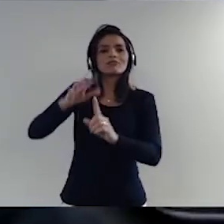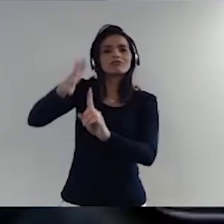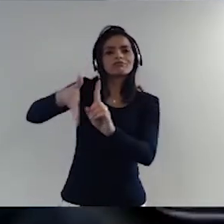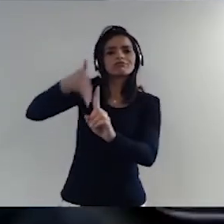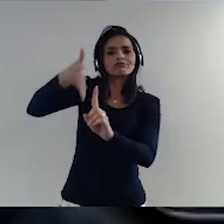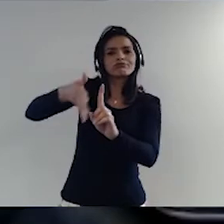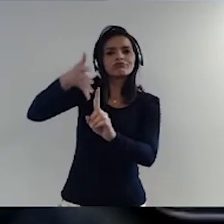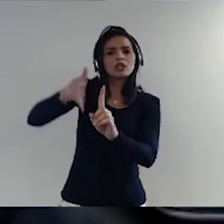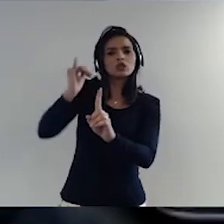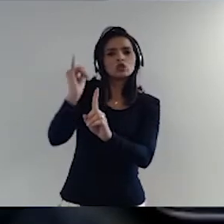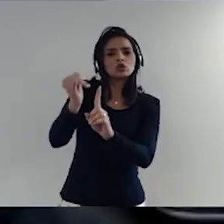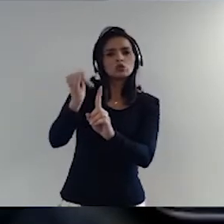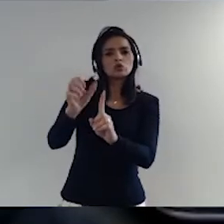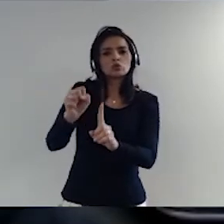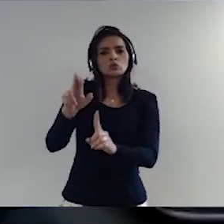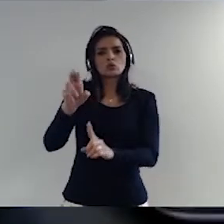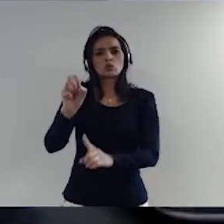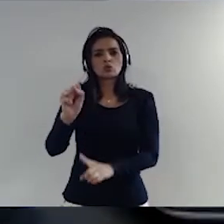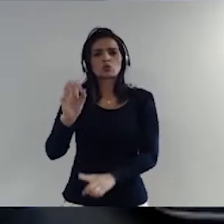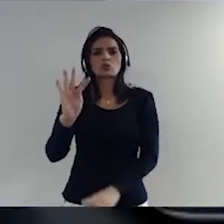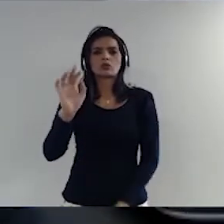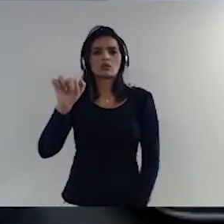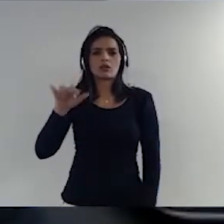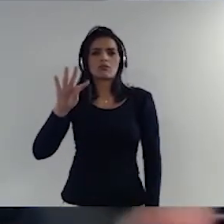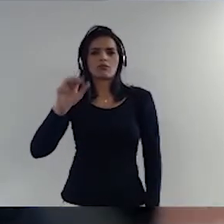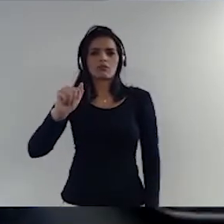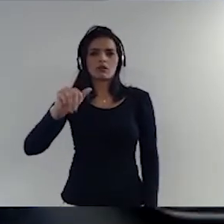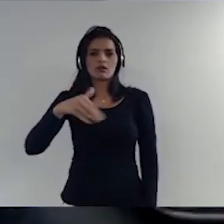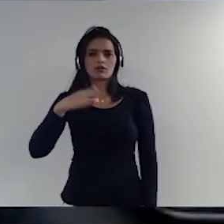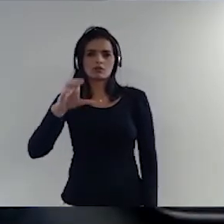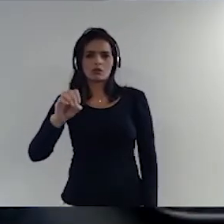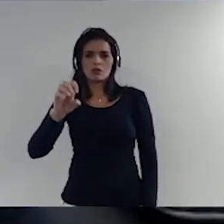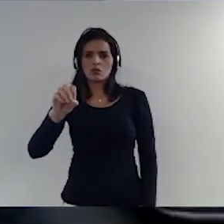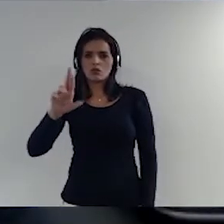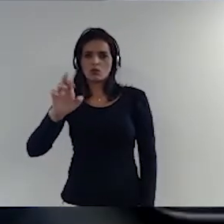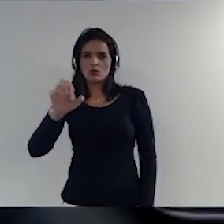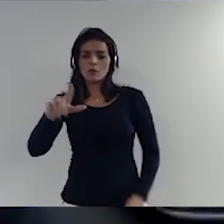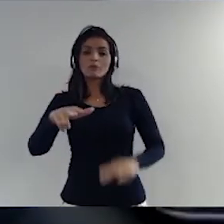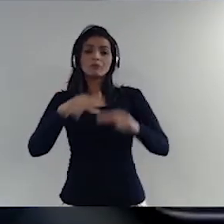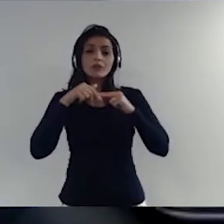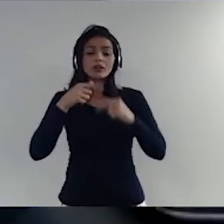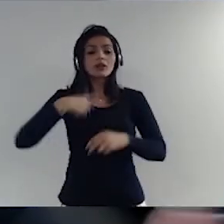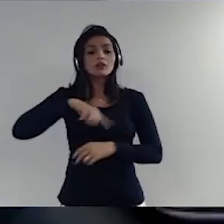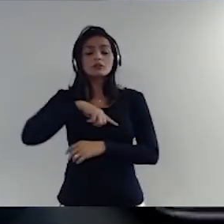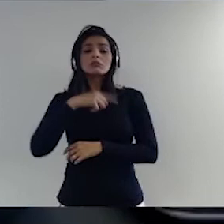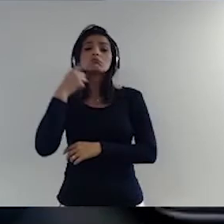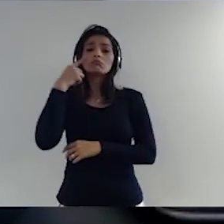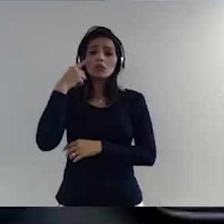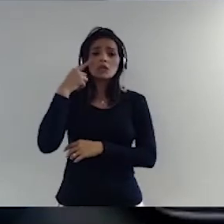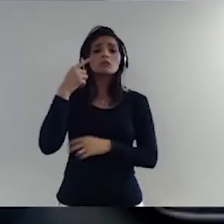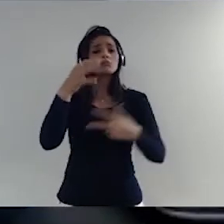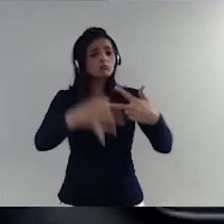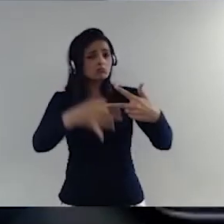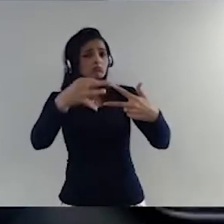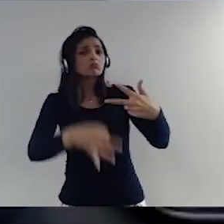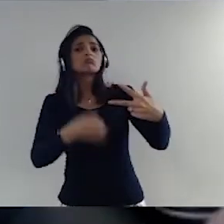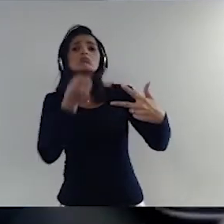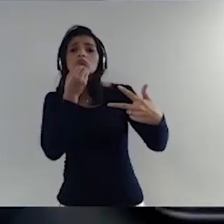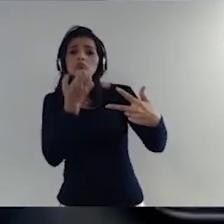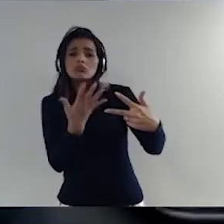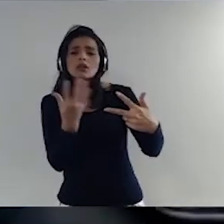ato importante no processo. Por isso, é que vemos com bons olhos que o Poder Judiciário tem